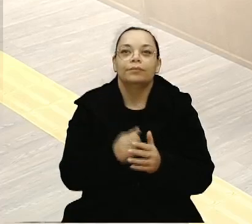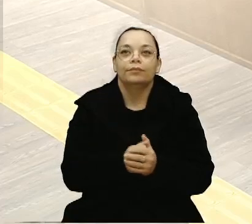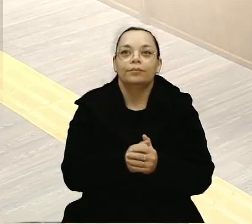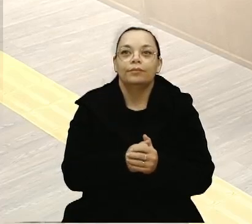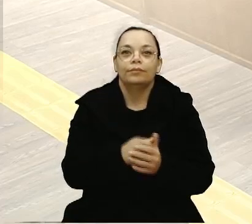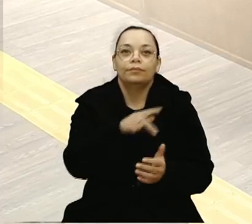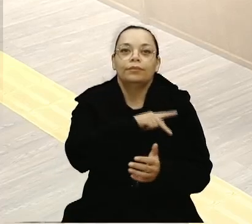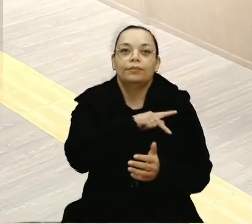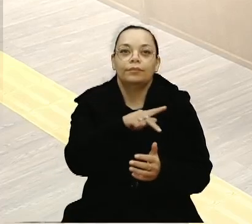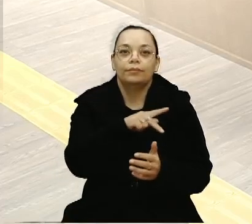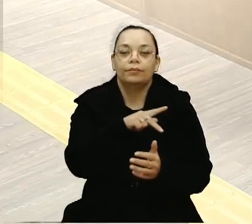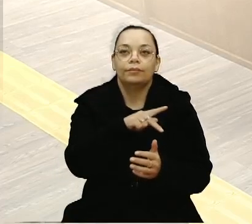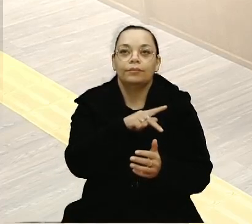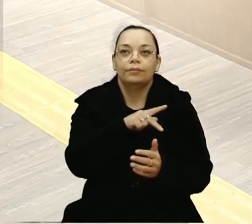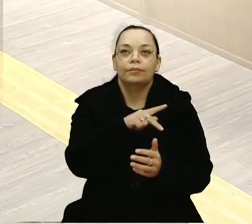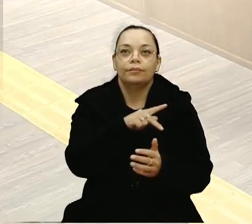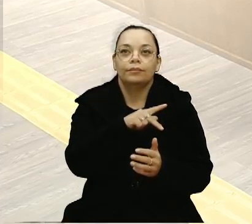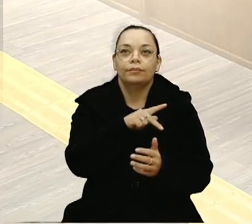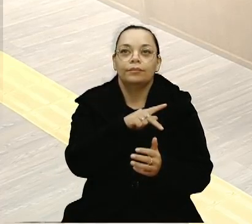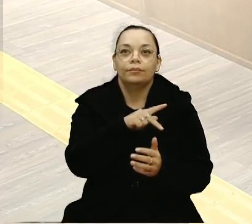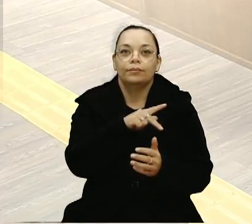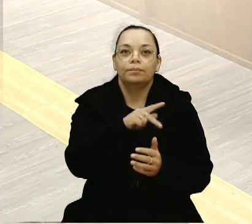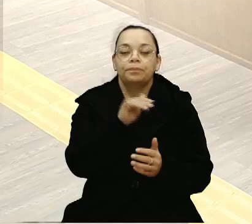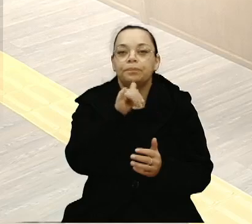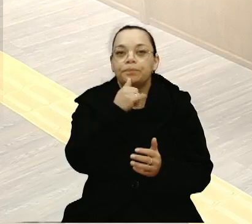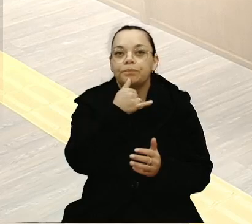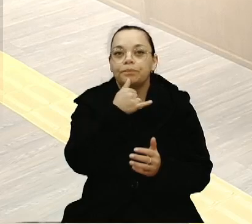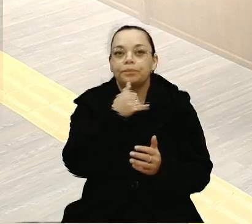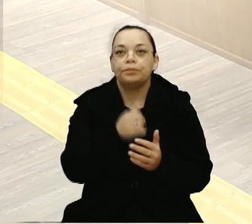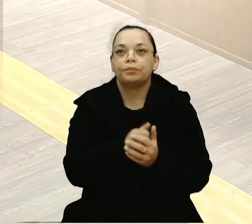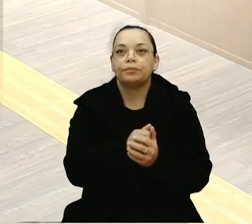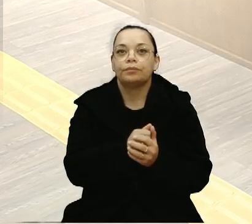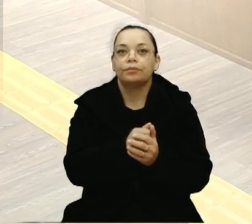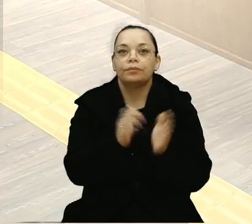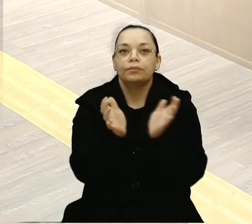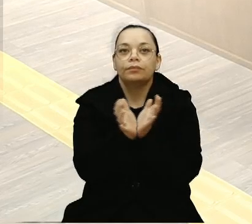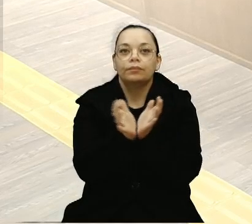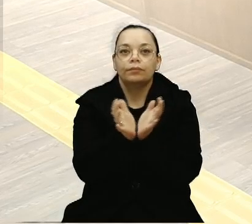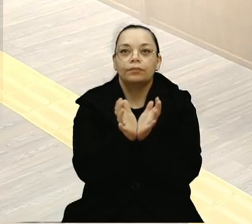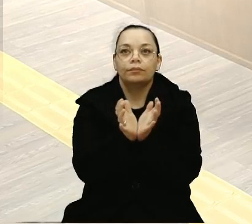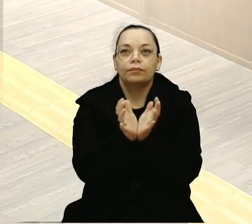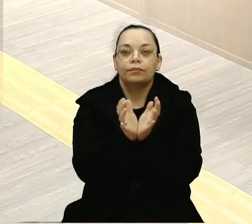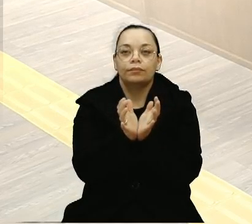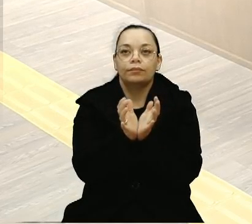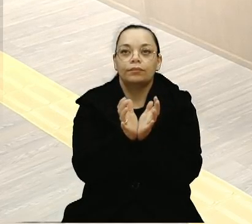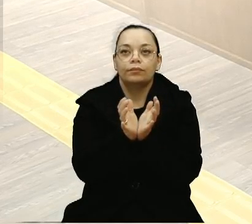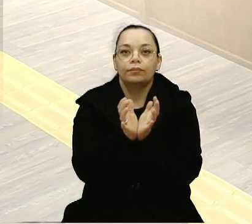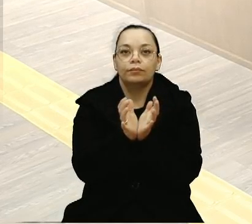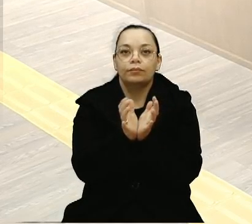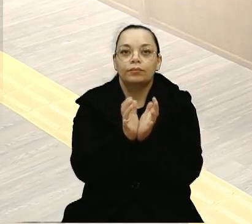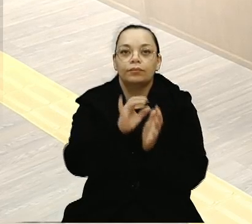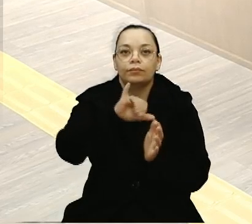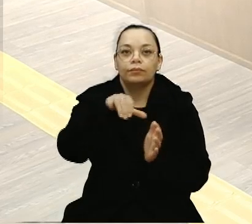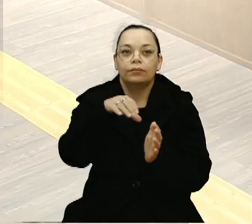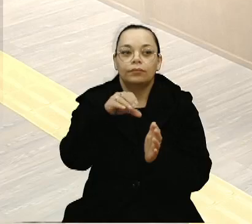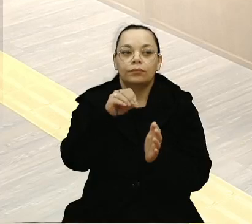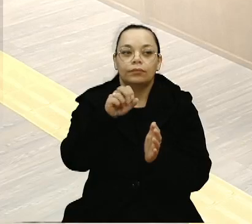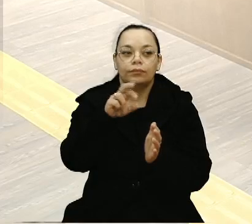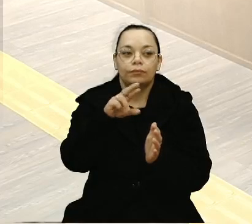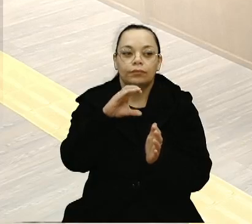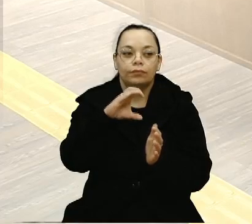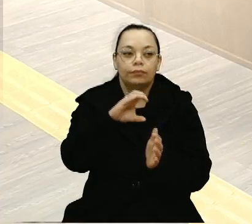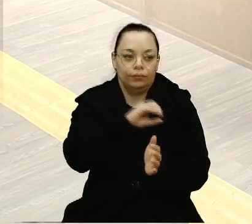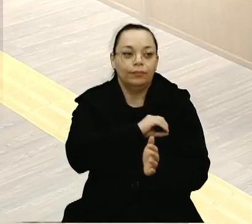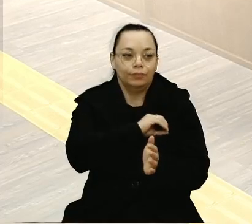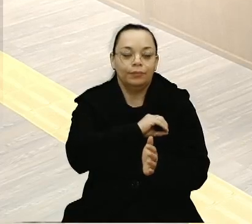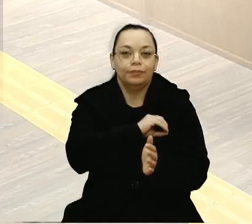Presidente, eu quero me somar aos votos de pesar do colega Joarce, né?